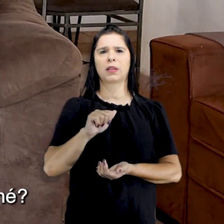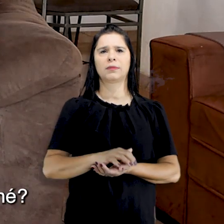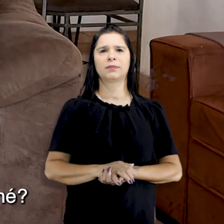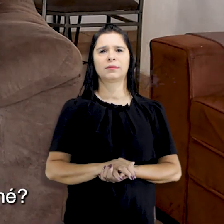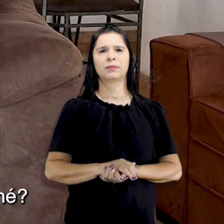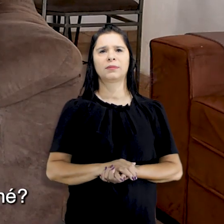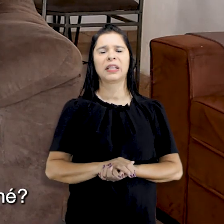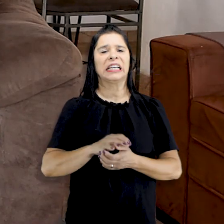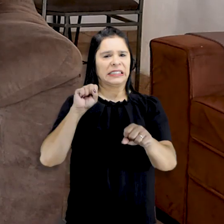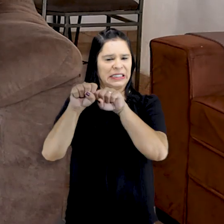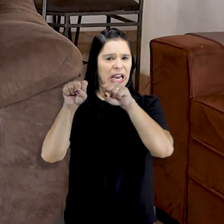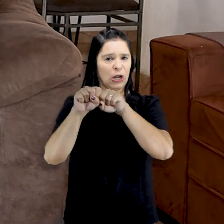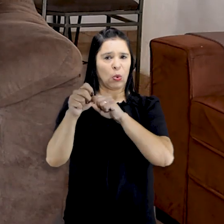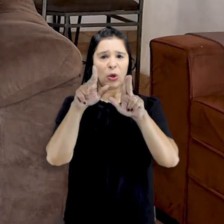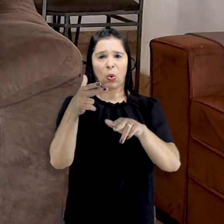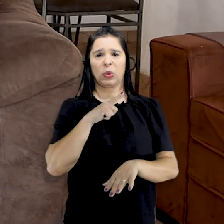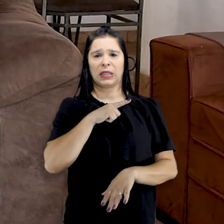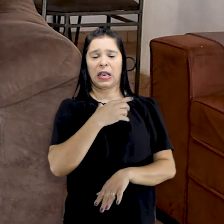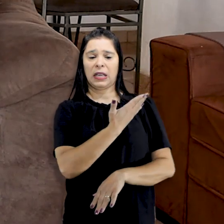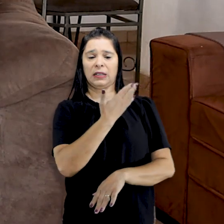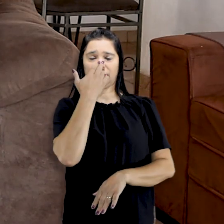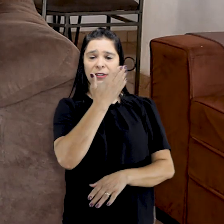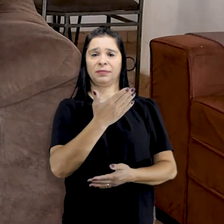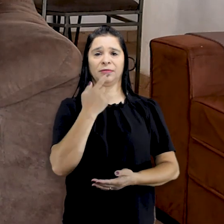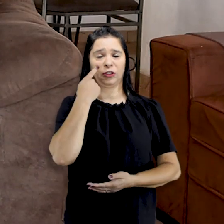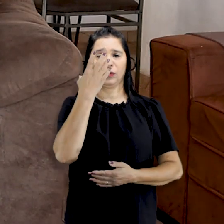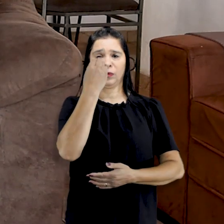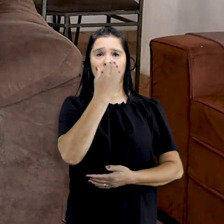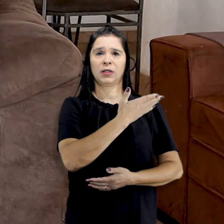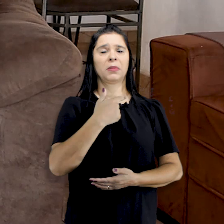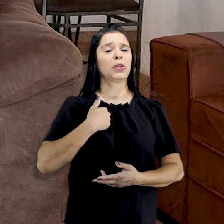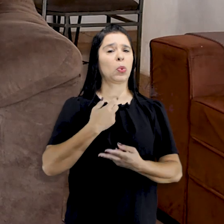Estragou daquele jeito lá. Mas eu não tive culpa,